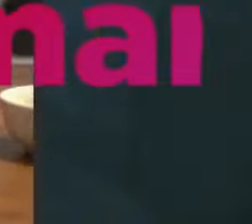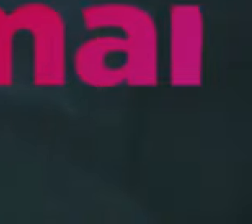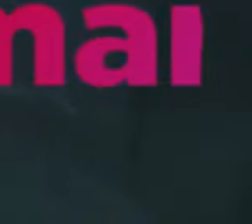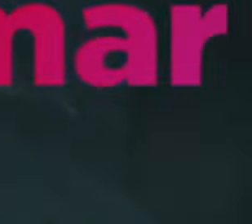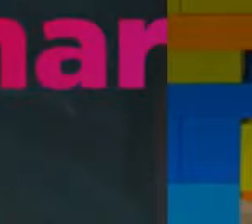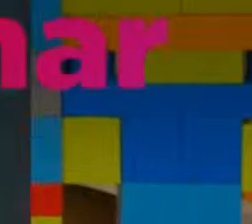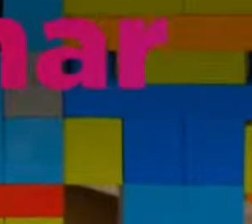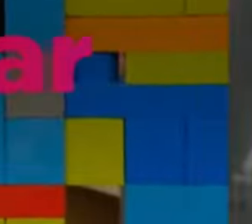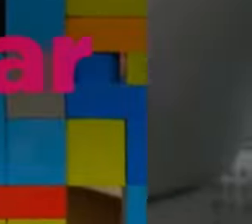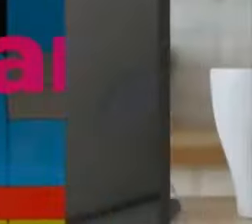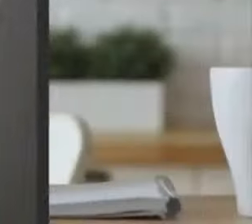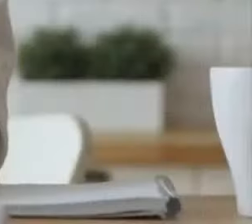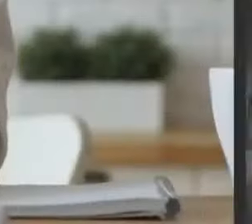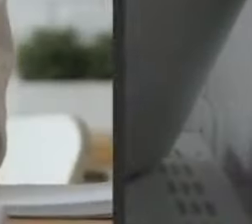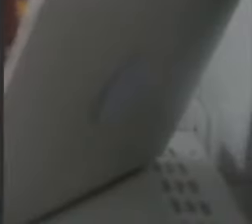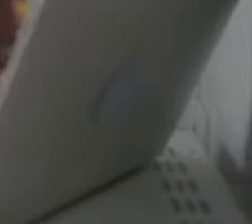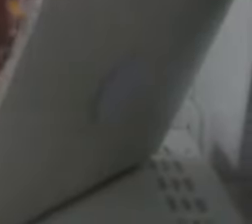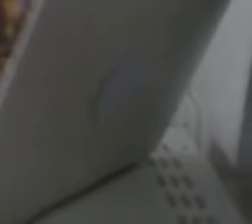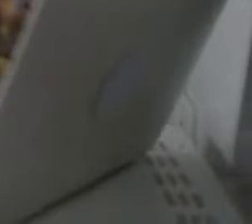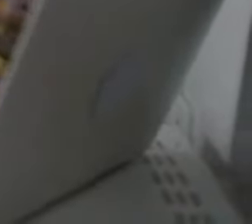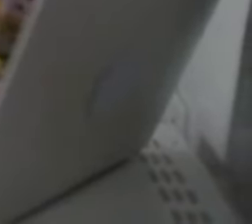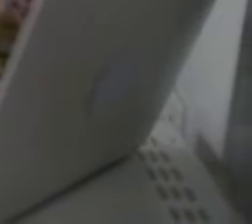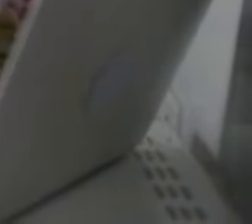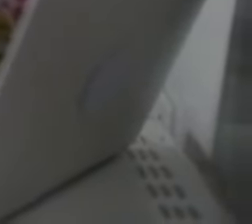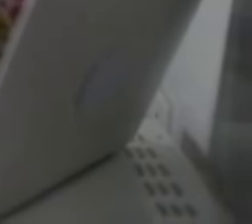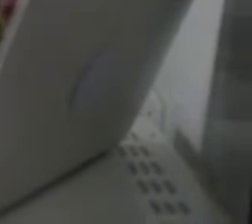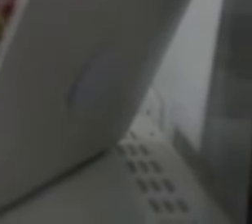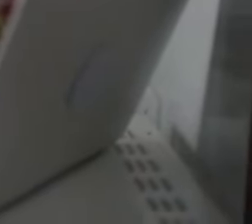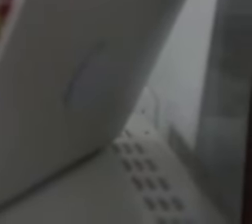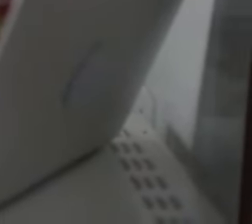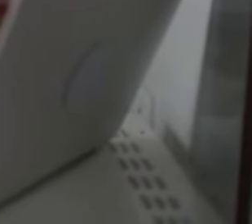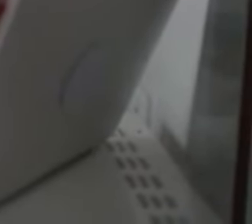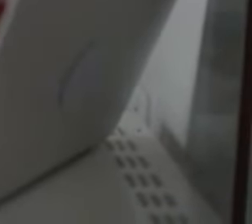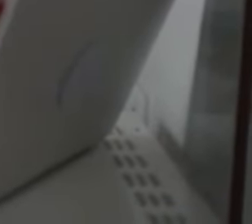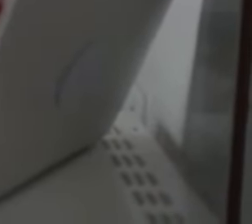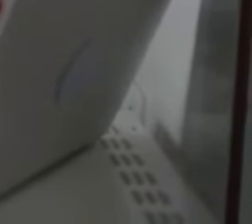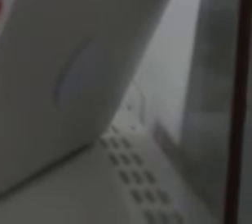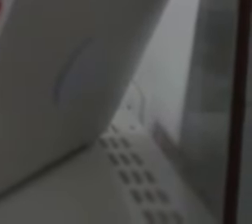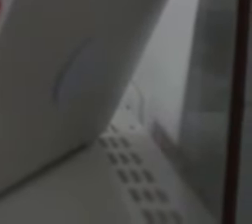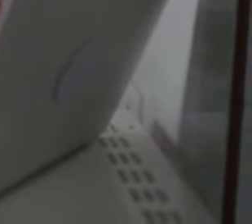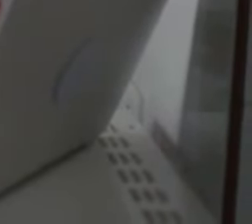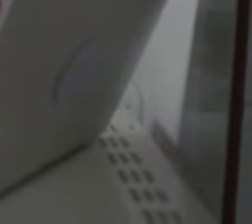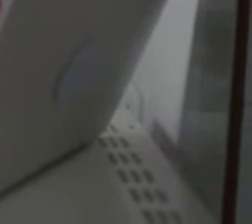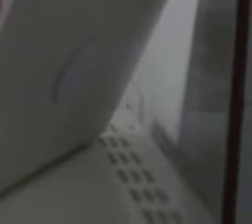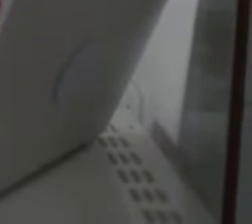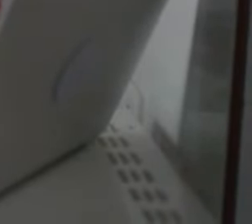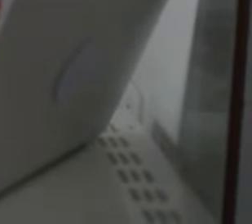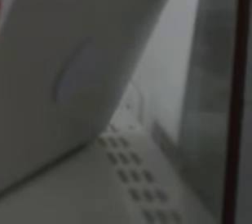Bradesco, acredite no futuro.